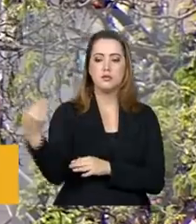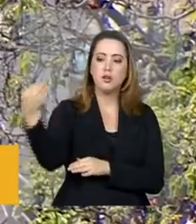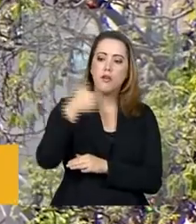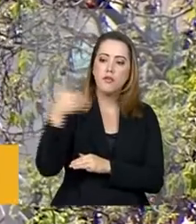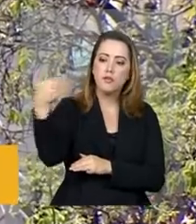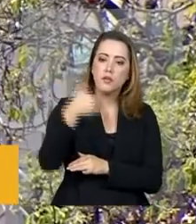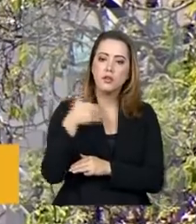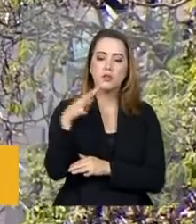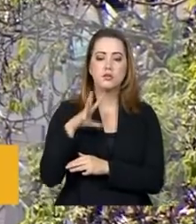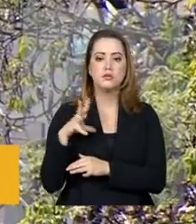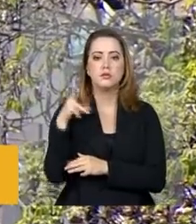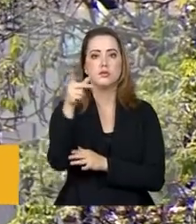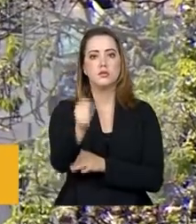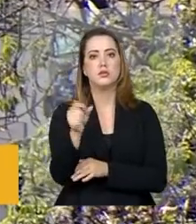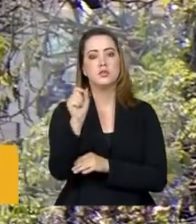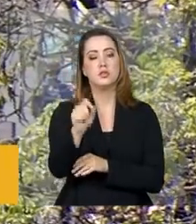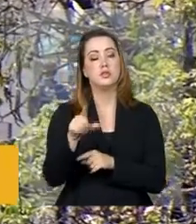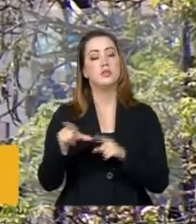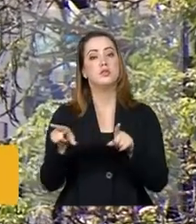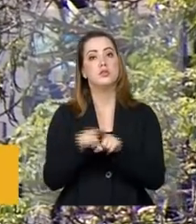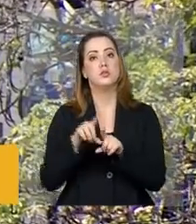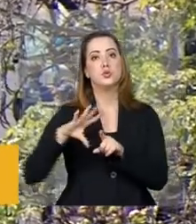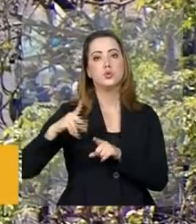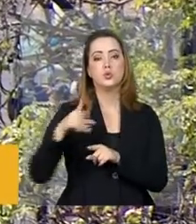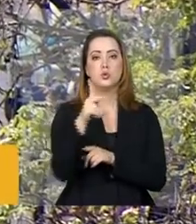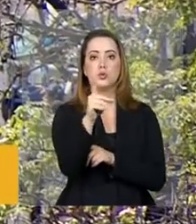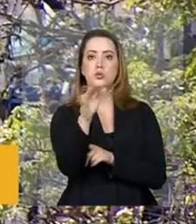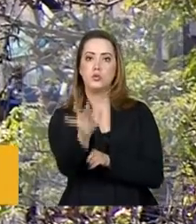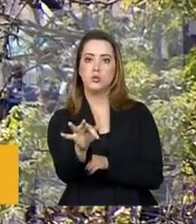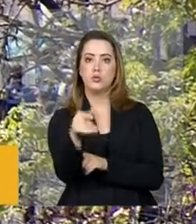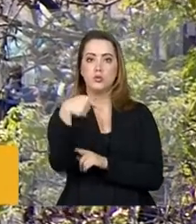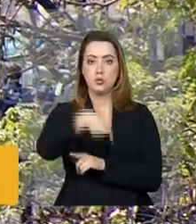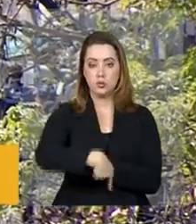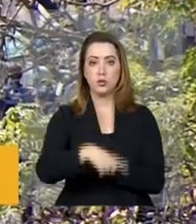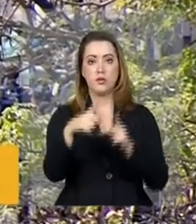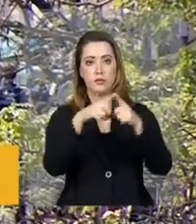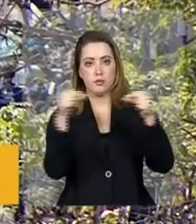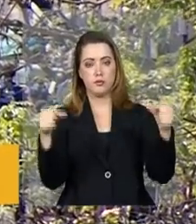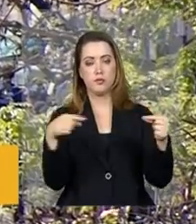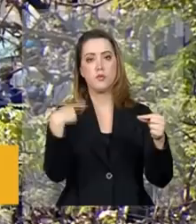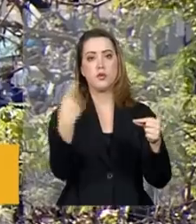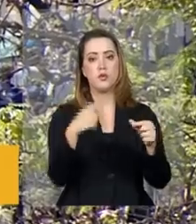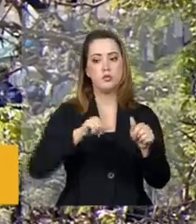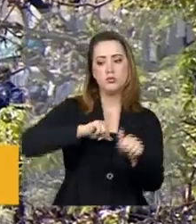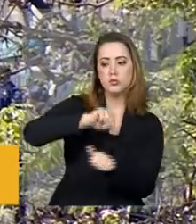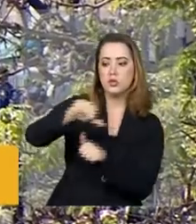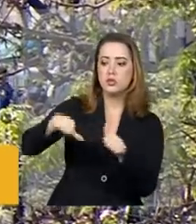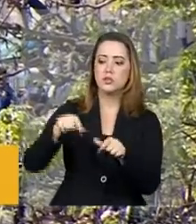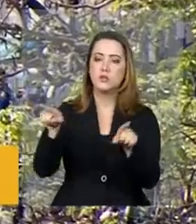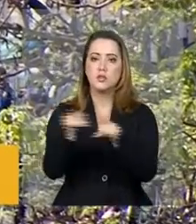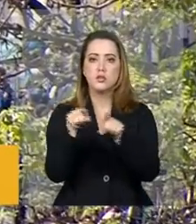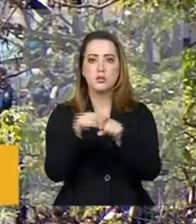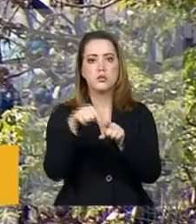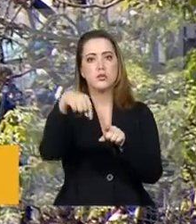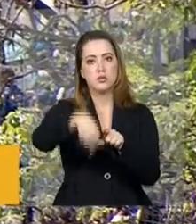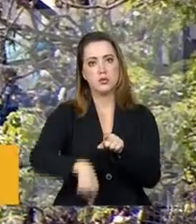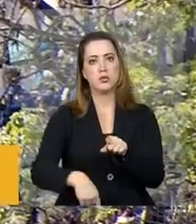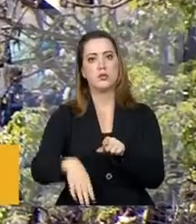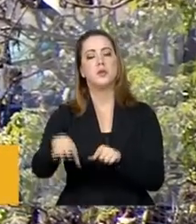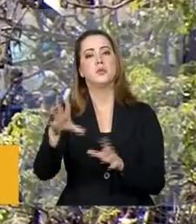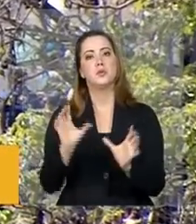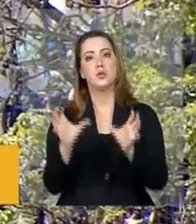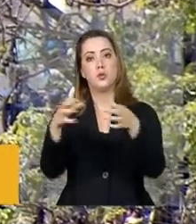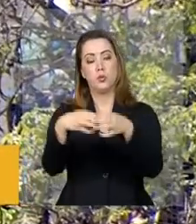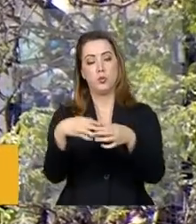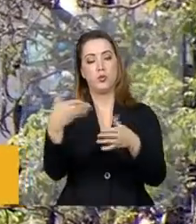todo o Distrito Federal para Brasília, transferiu-se também o batalhão para cá.